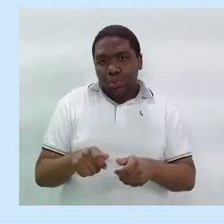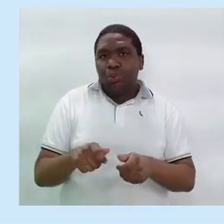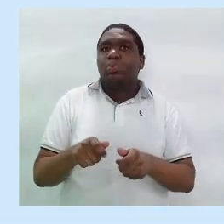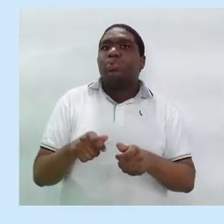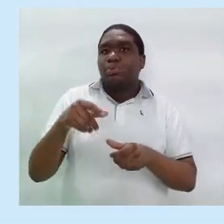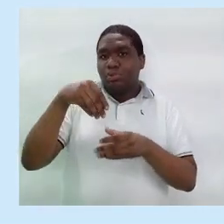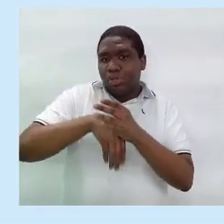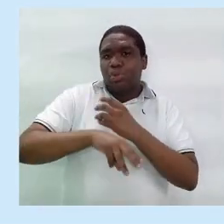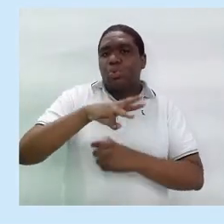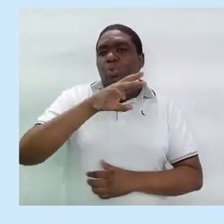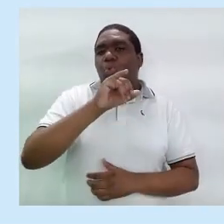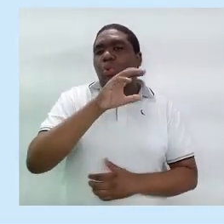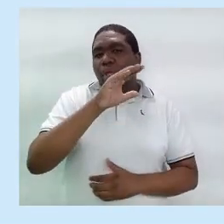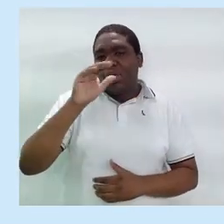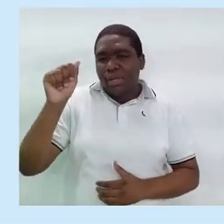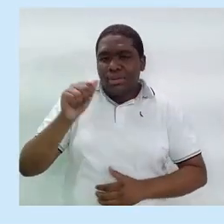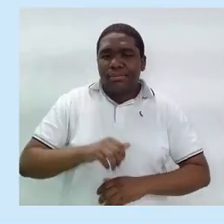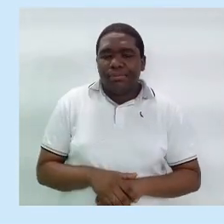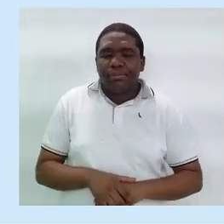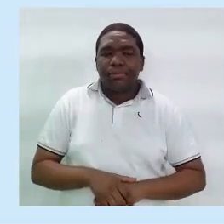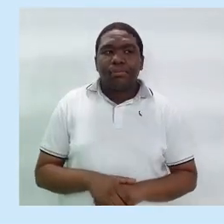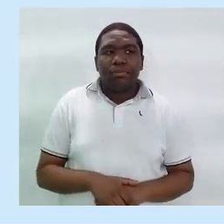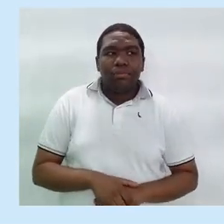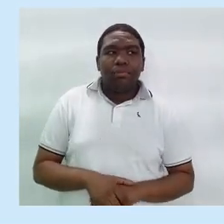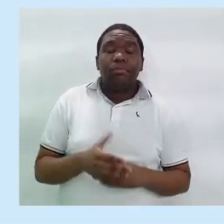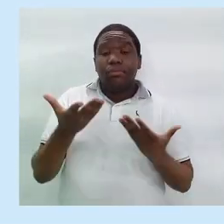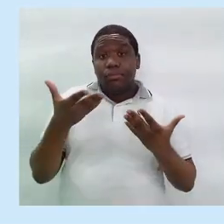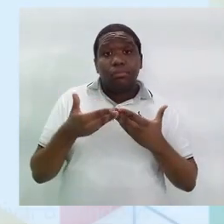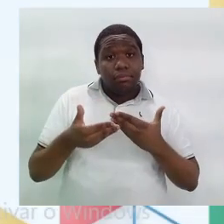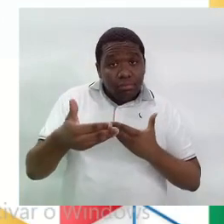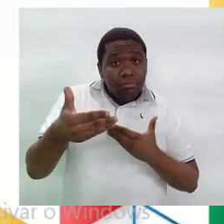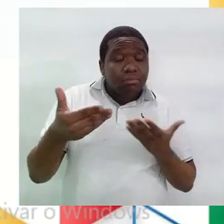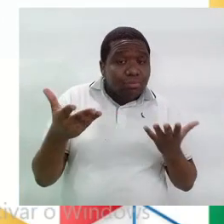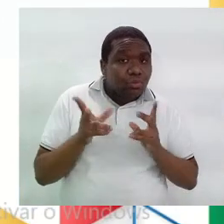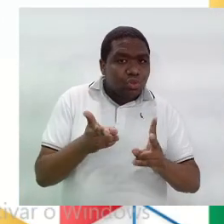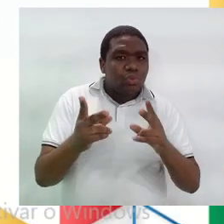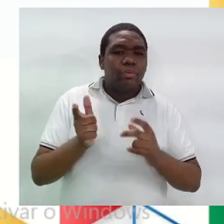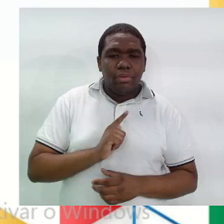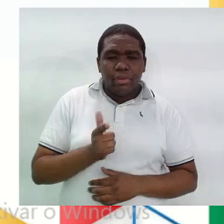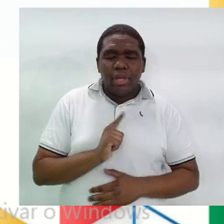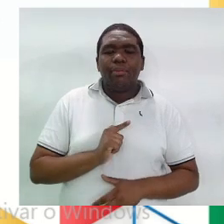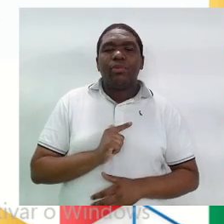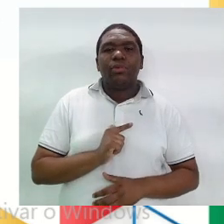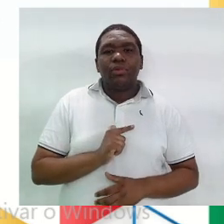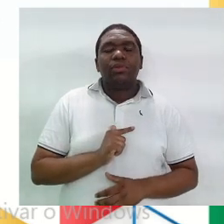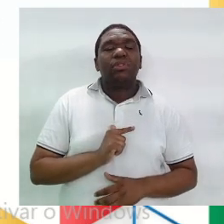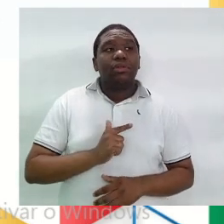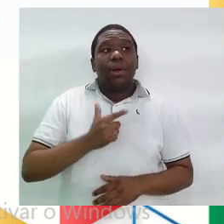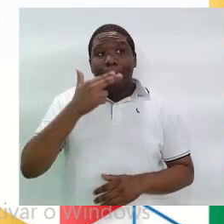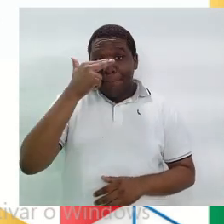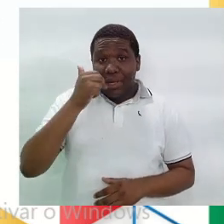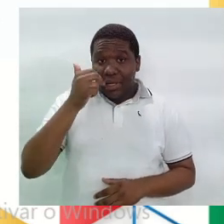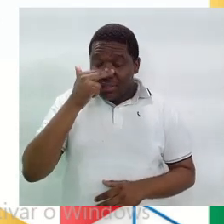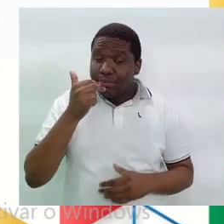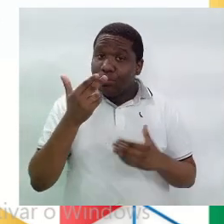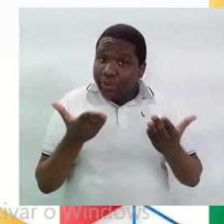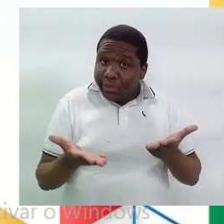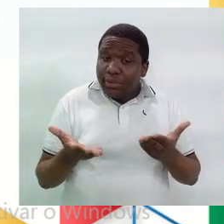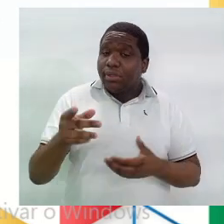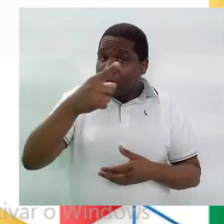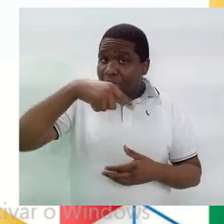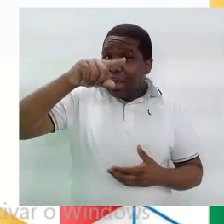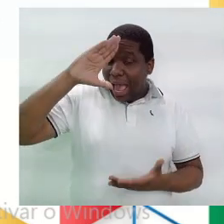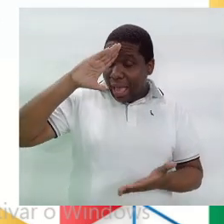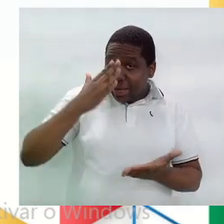da Wicca. Vamos ver adiante, temos, vejam só, do mesmo modo, eles